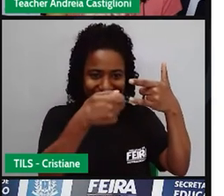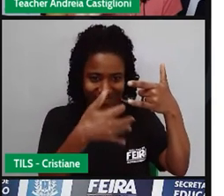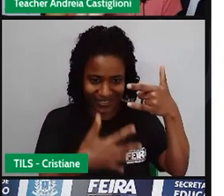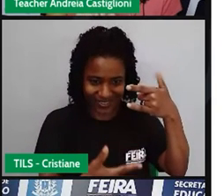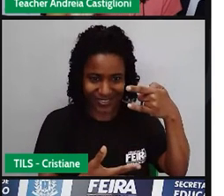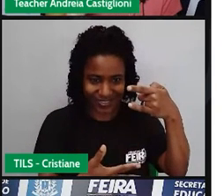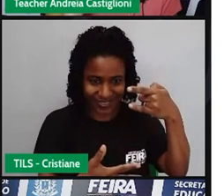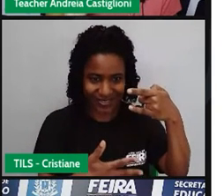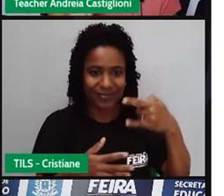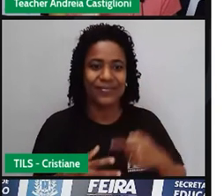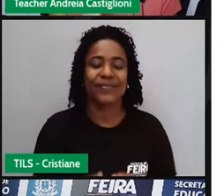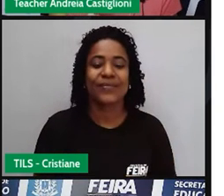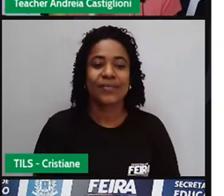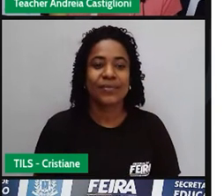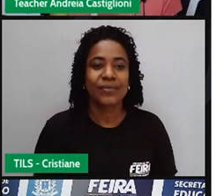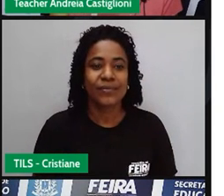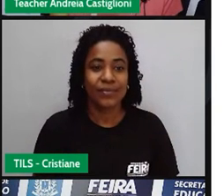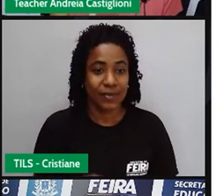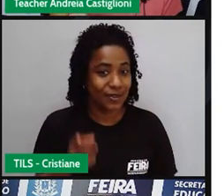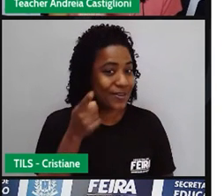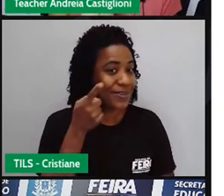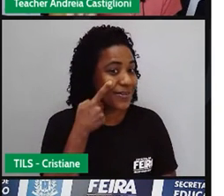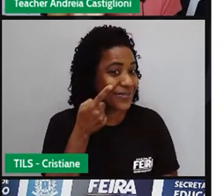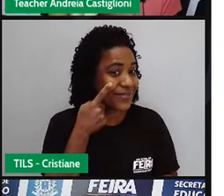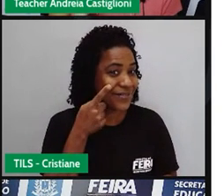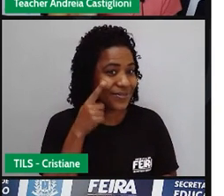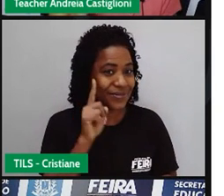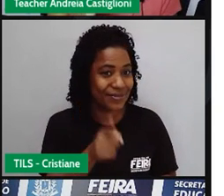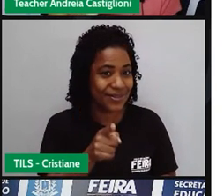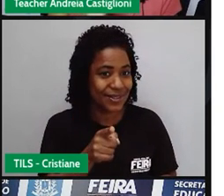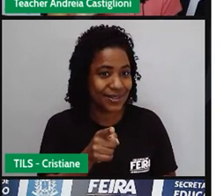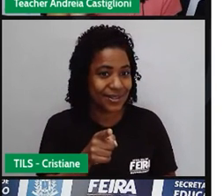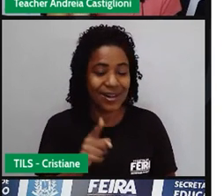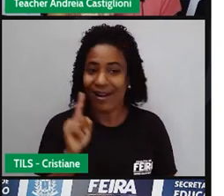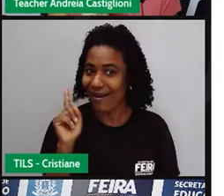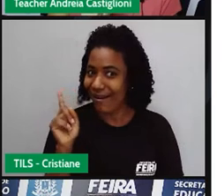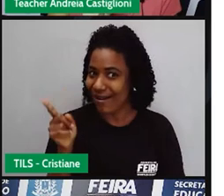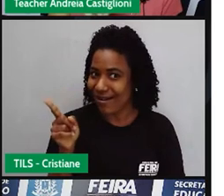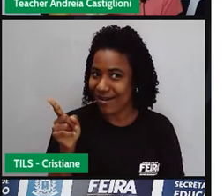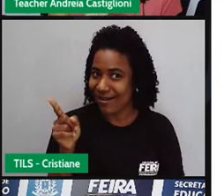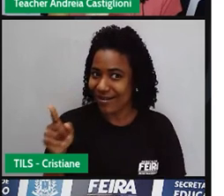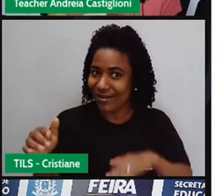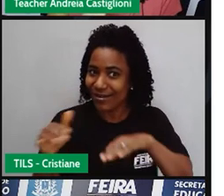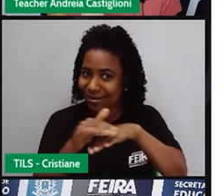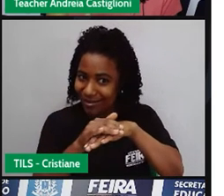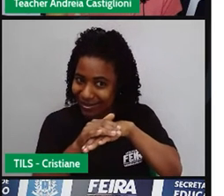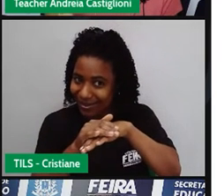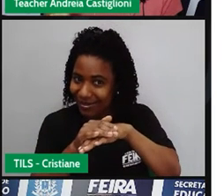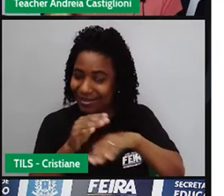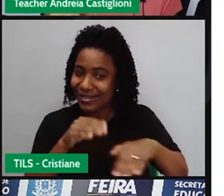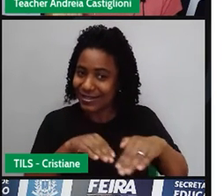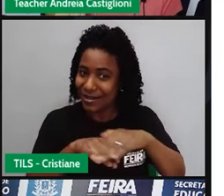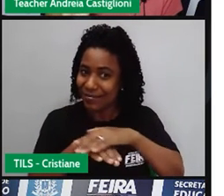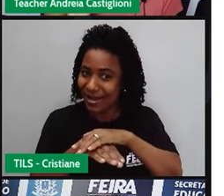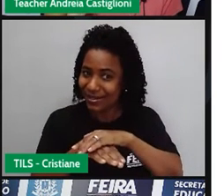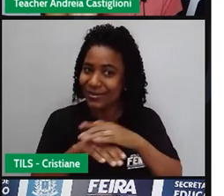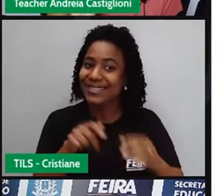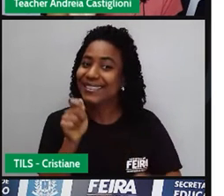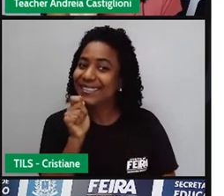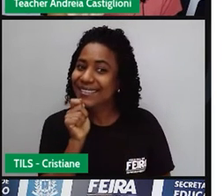Observe vem que esse sapato a gente não perguntou lá então você tem que pesquisar